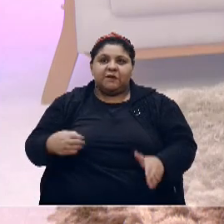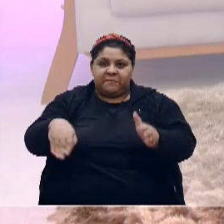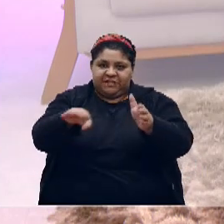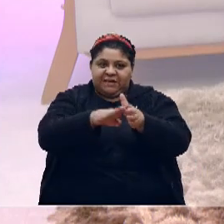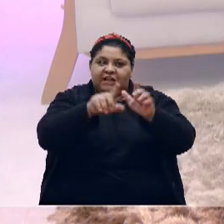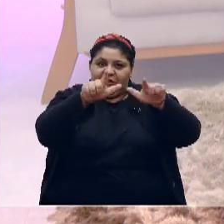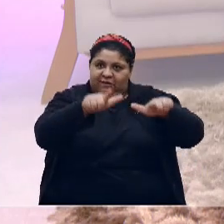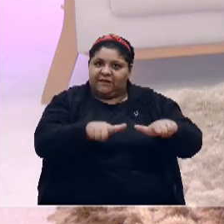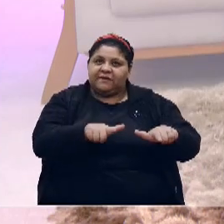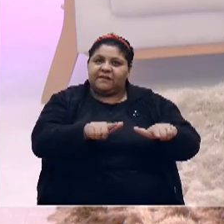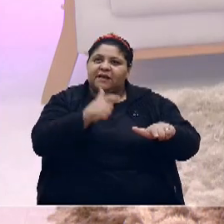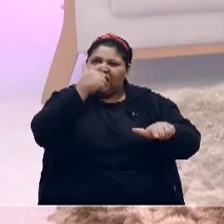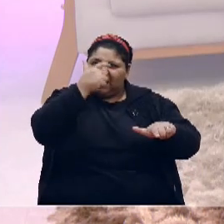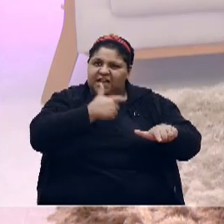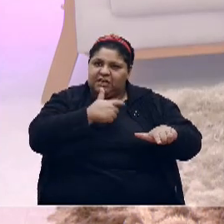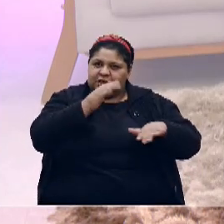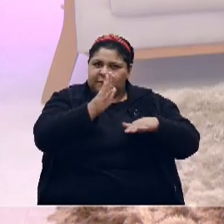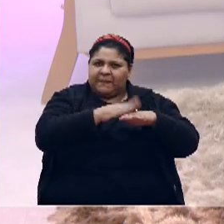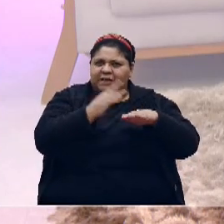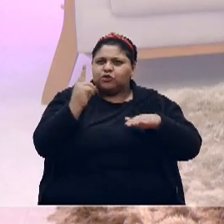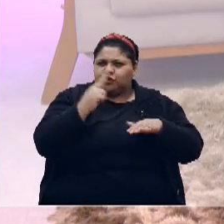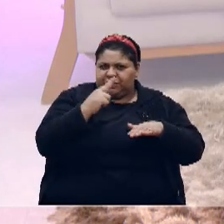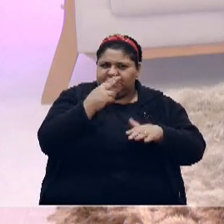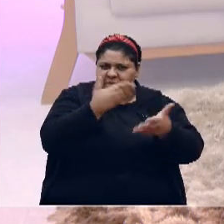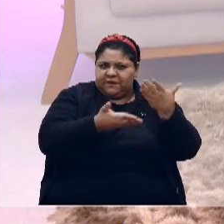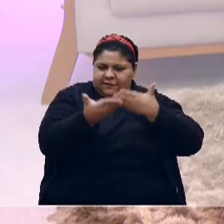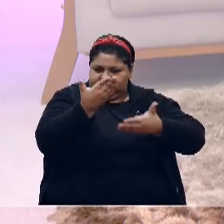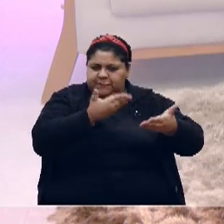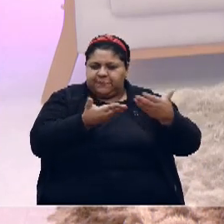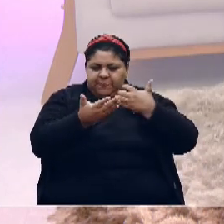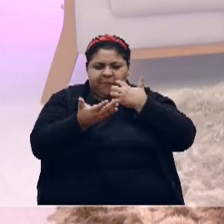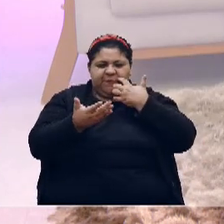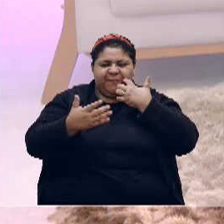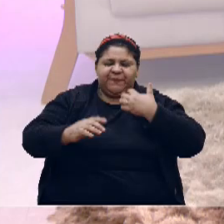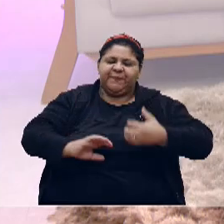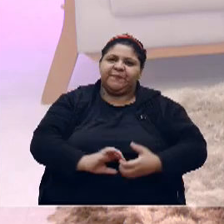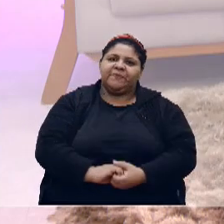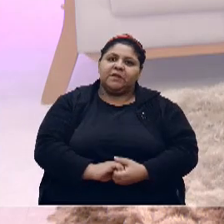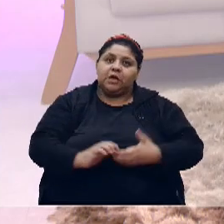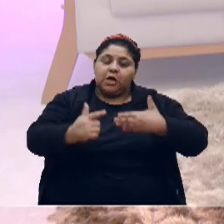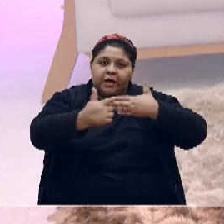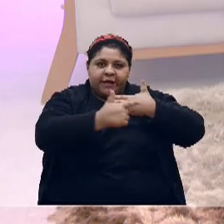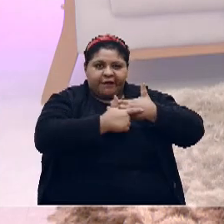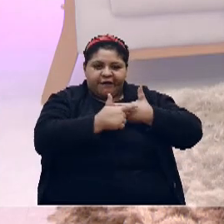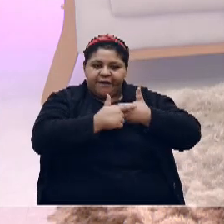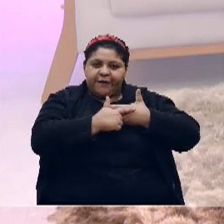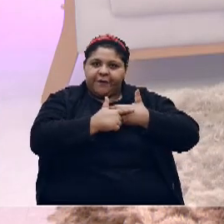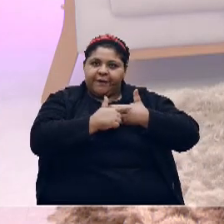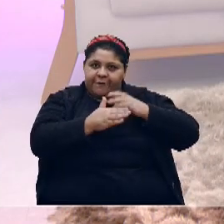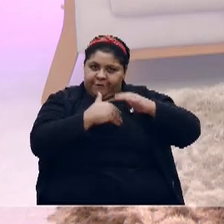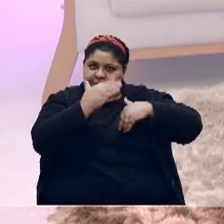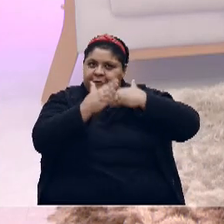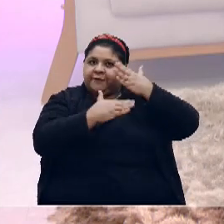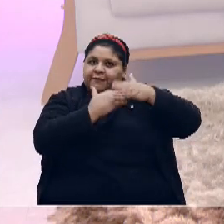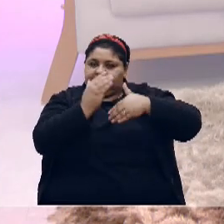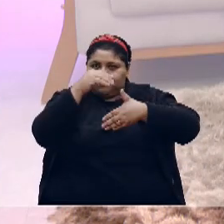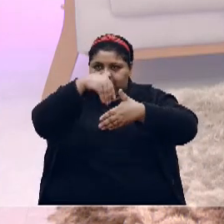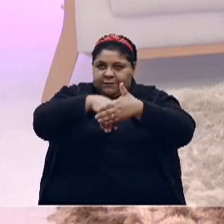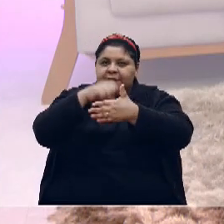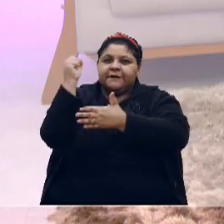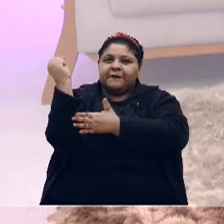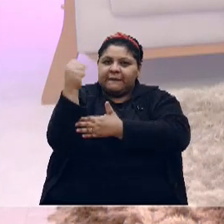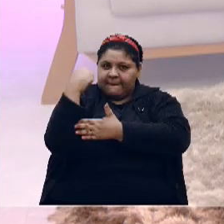acho que é mais urgências que você atende. Exato. Então, o papel que a gente desempenha ali no SAMU, então,